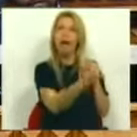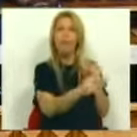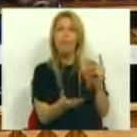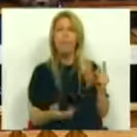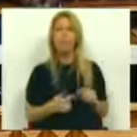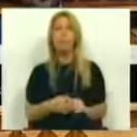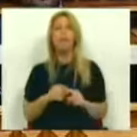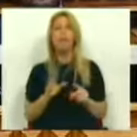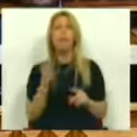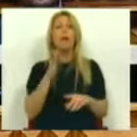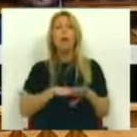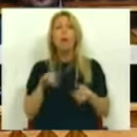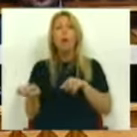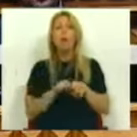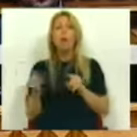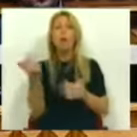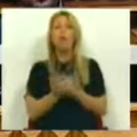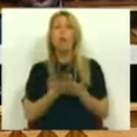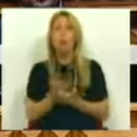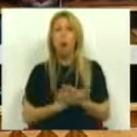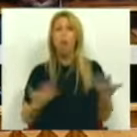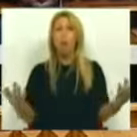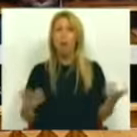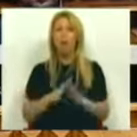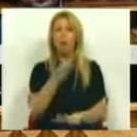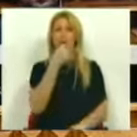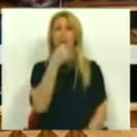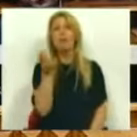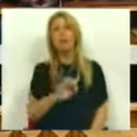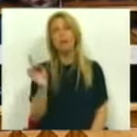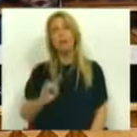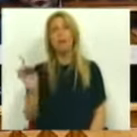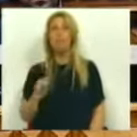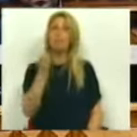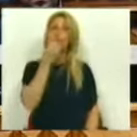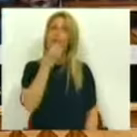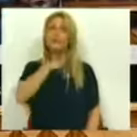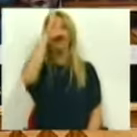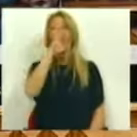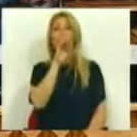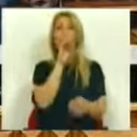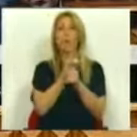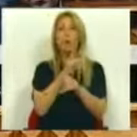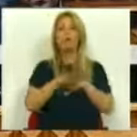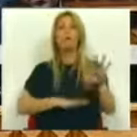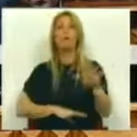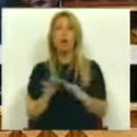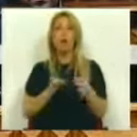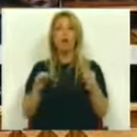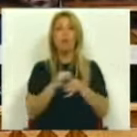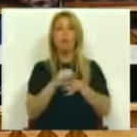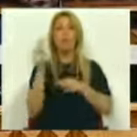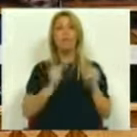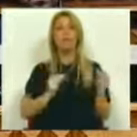sobre a política económica. Muito se tem dito, e bem, que o Governo, ao mesmo tempo que procede ao ajustamento